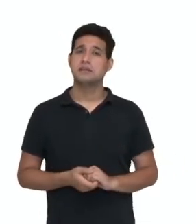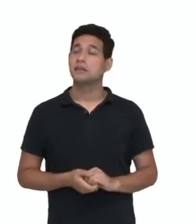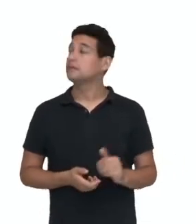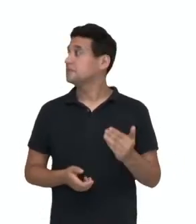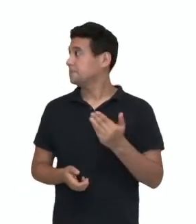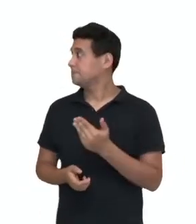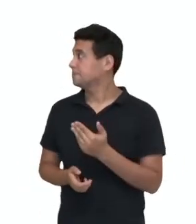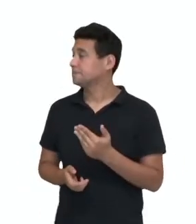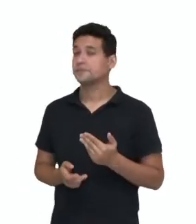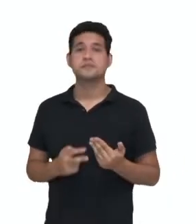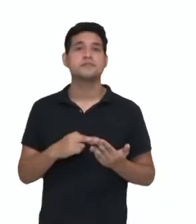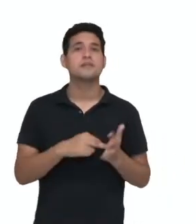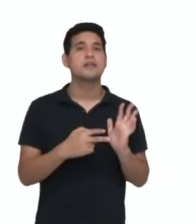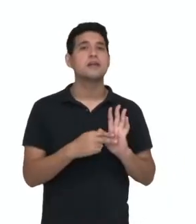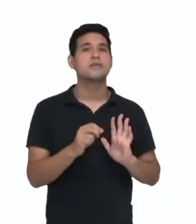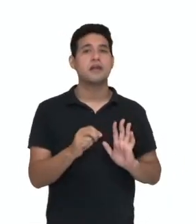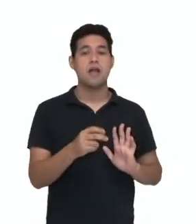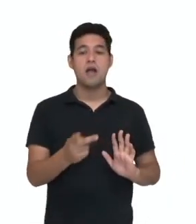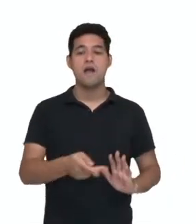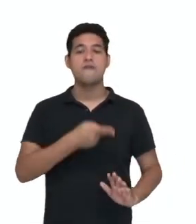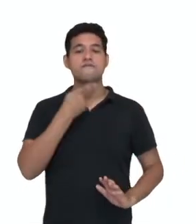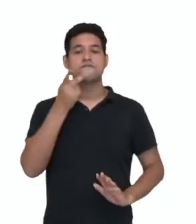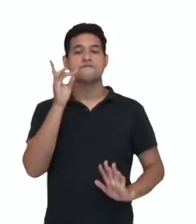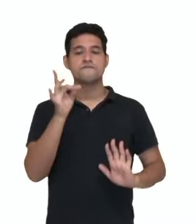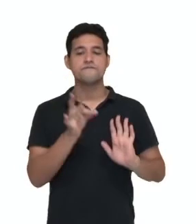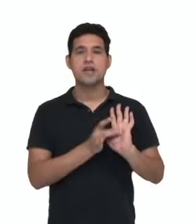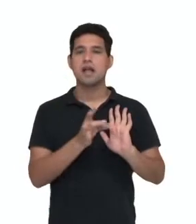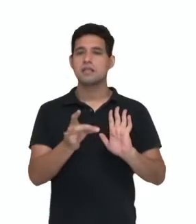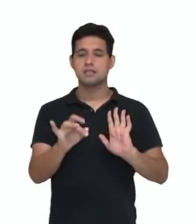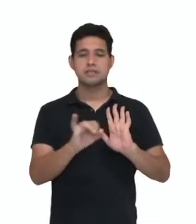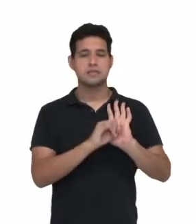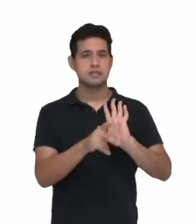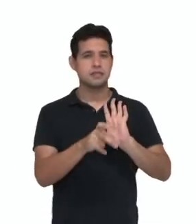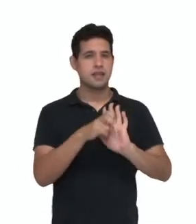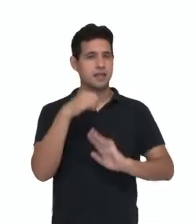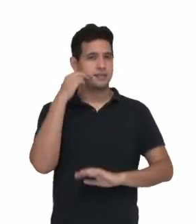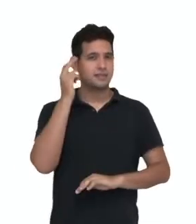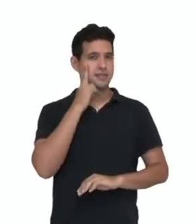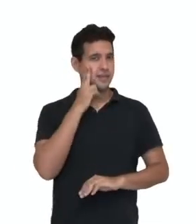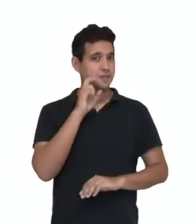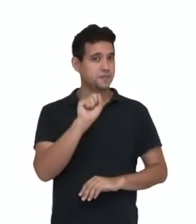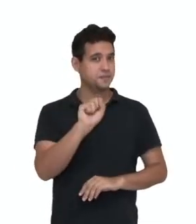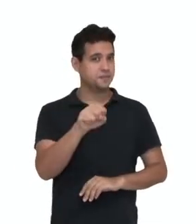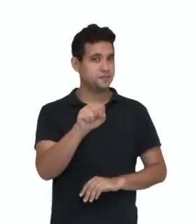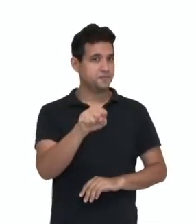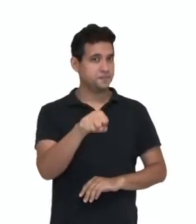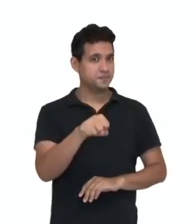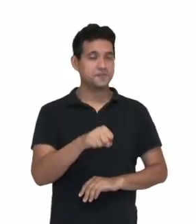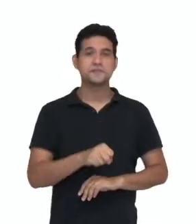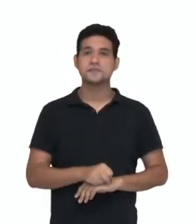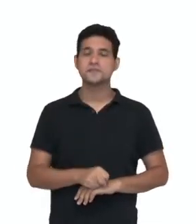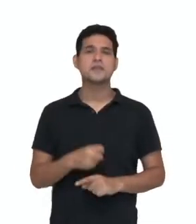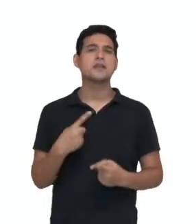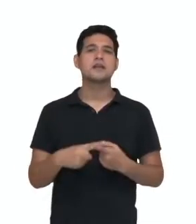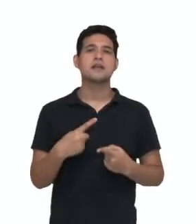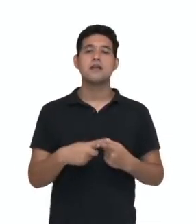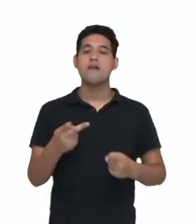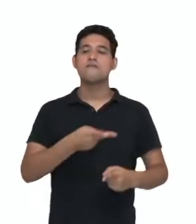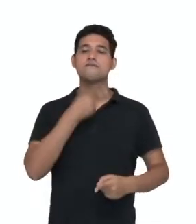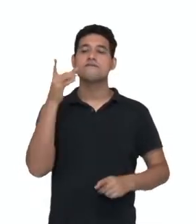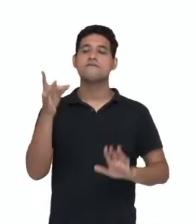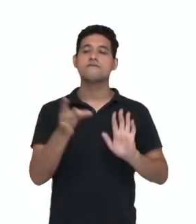adverbio simboliza a afirmação da identidade negra. Exatamente, a afirmação